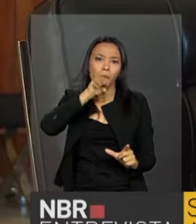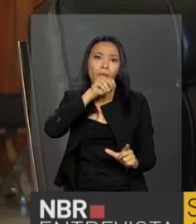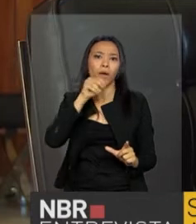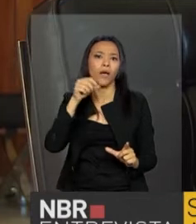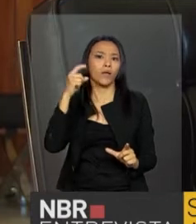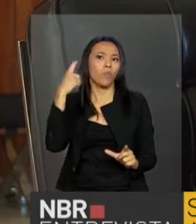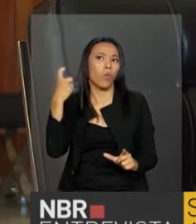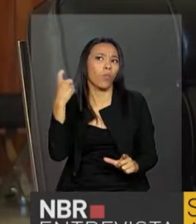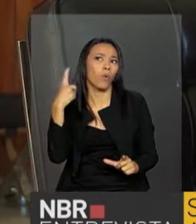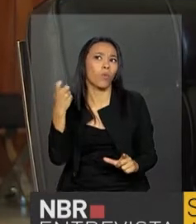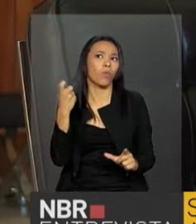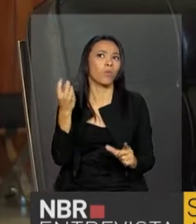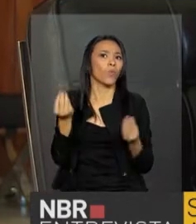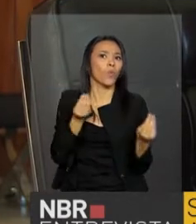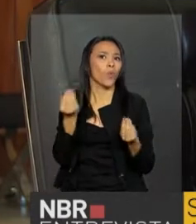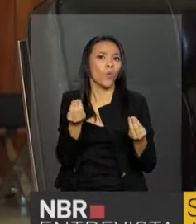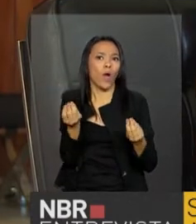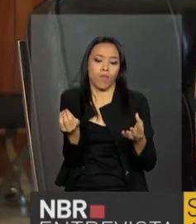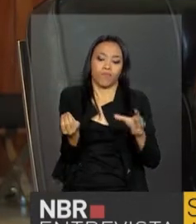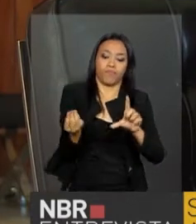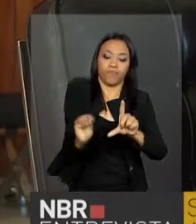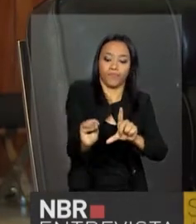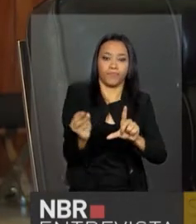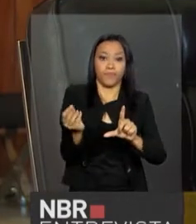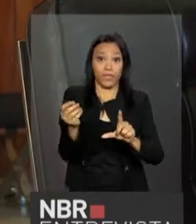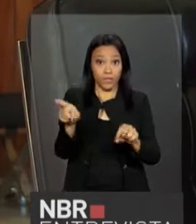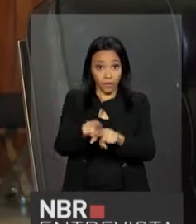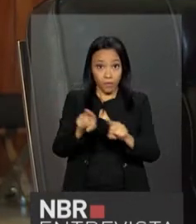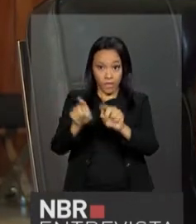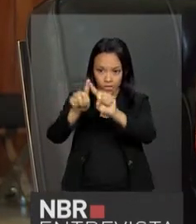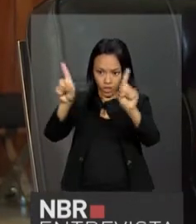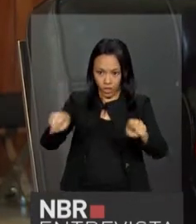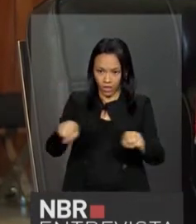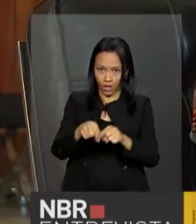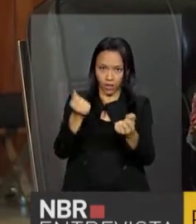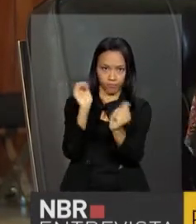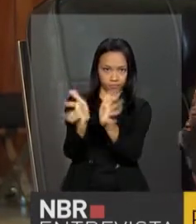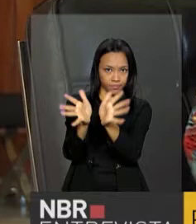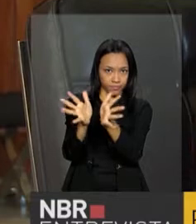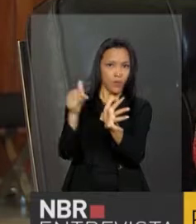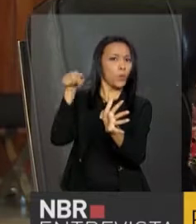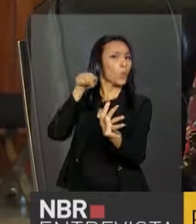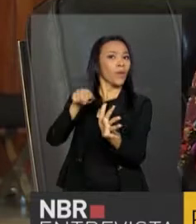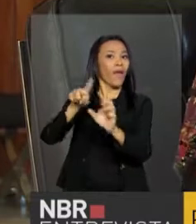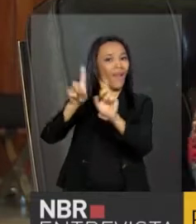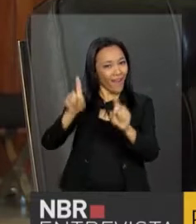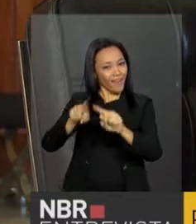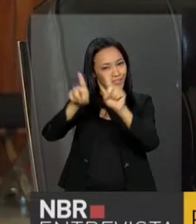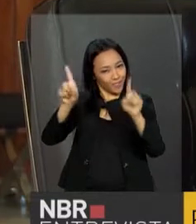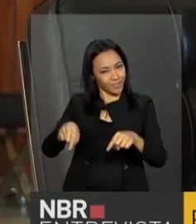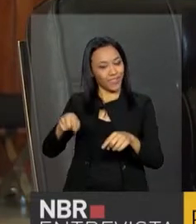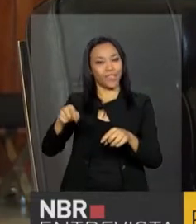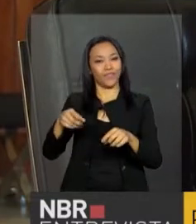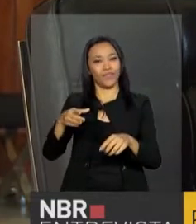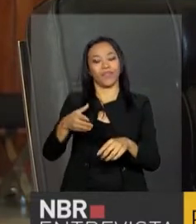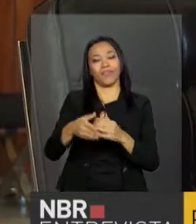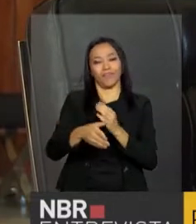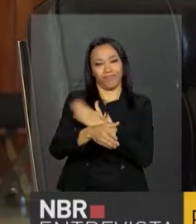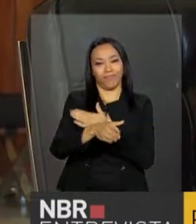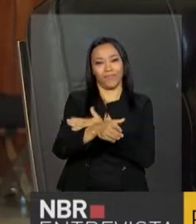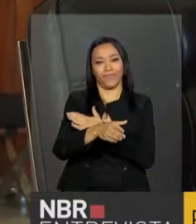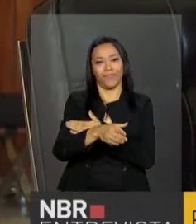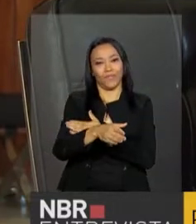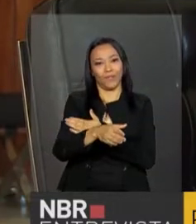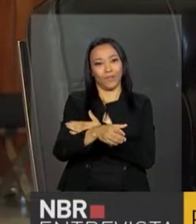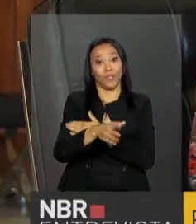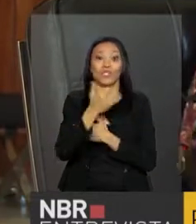sonoros. E a janela de interpretação de Libras é aquela janela que fica, geralmente, do lado direito da tela,